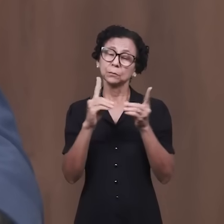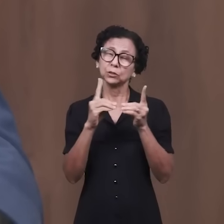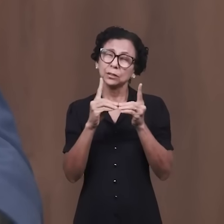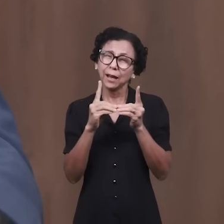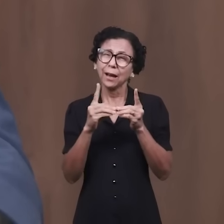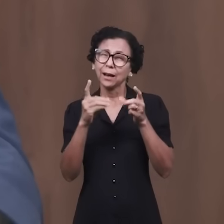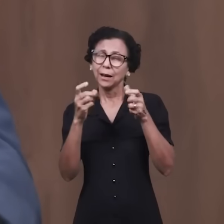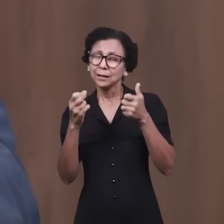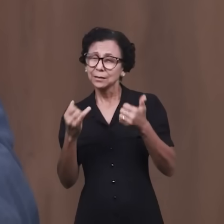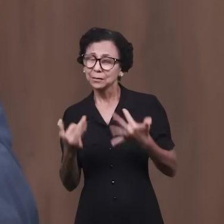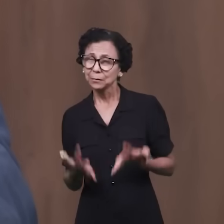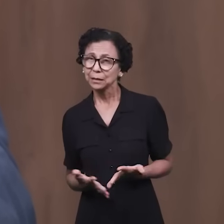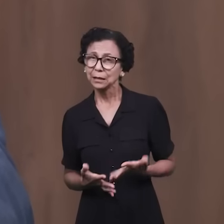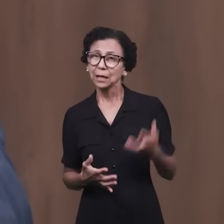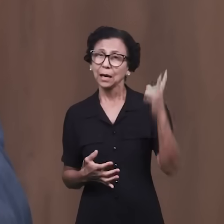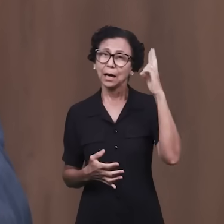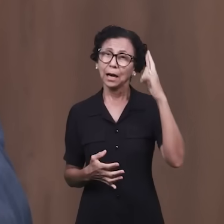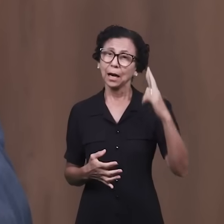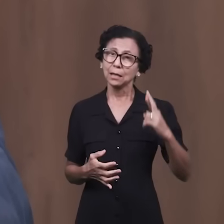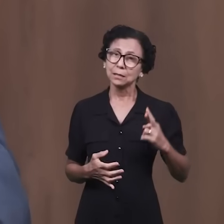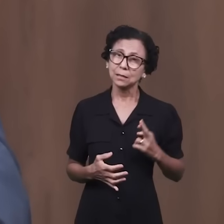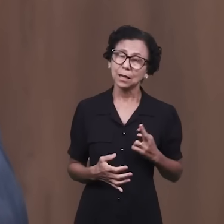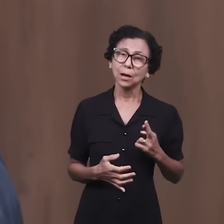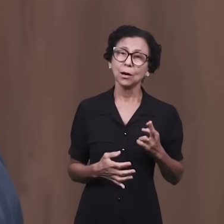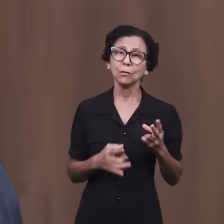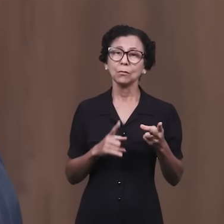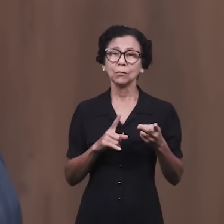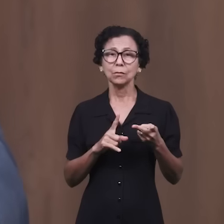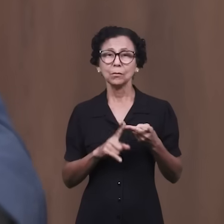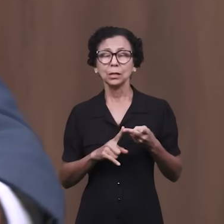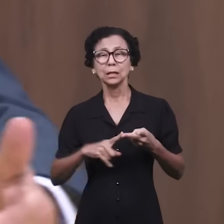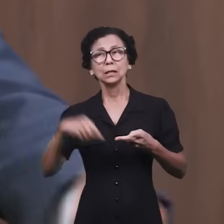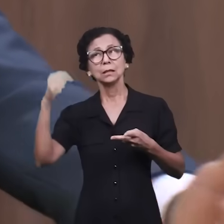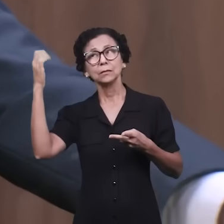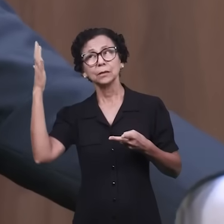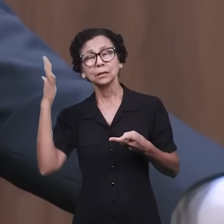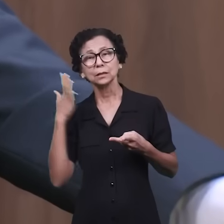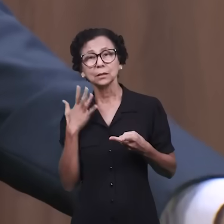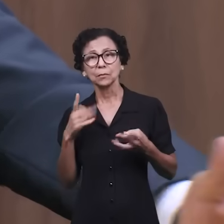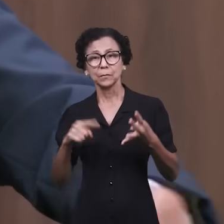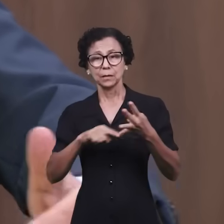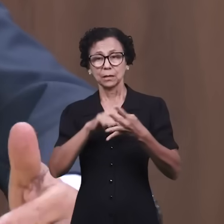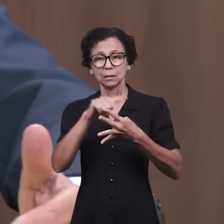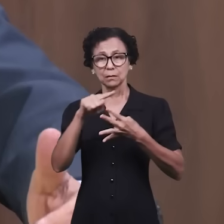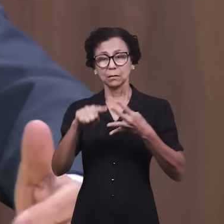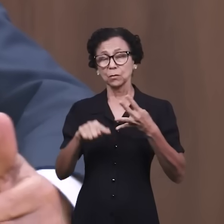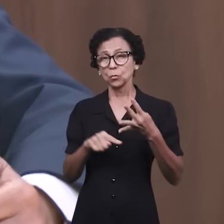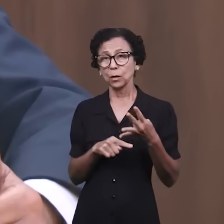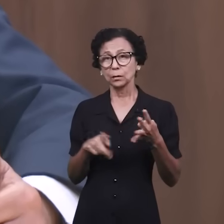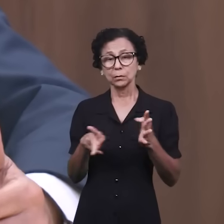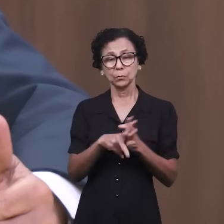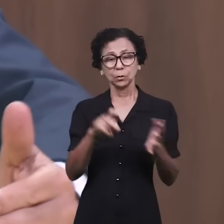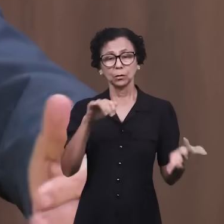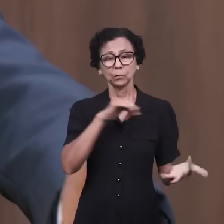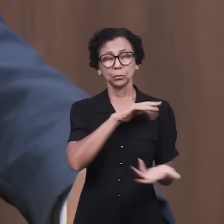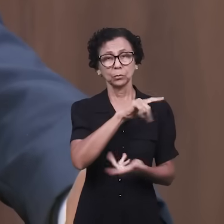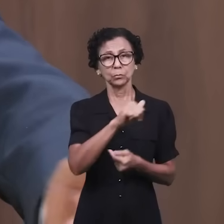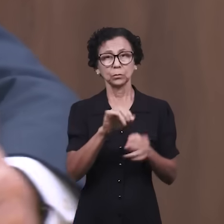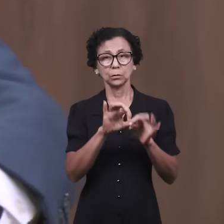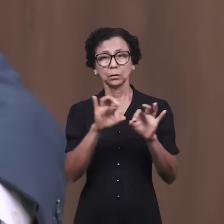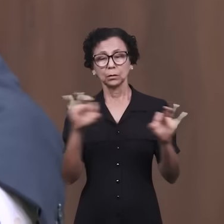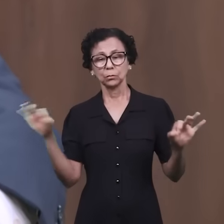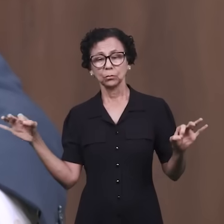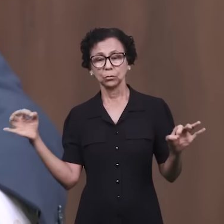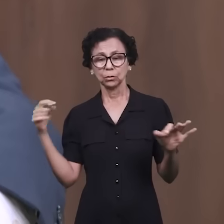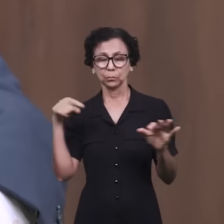razão e o que é além da razão. Porque a quarta medida são as quartas medidas do universo. Largura, profundidade,